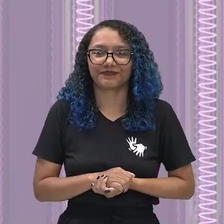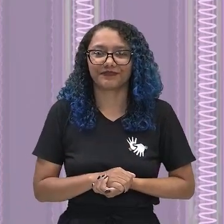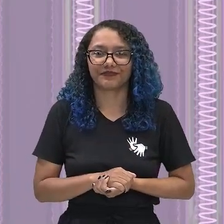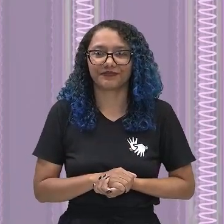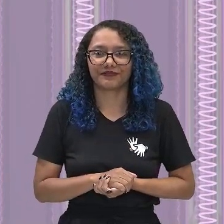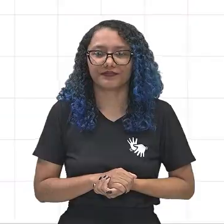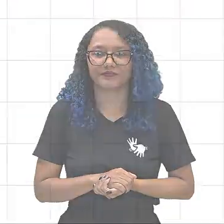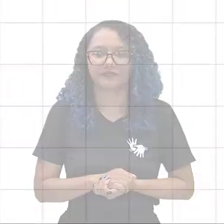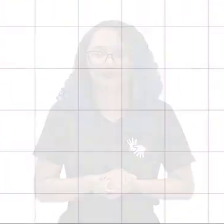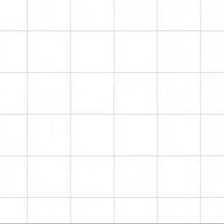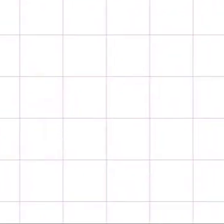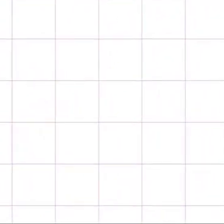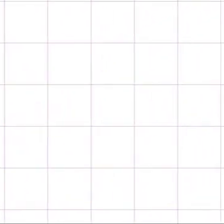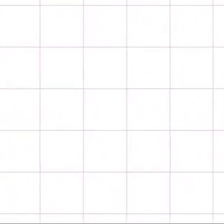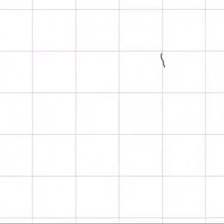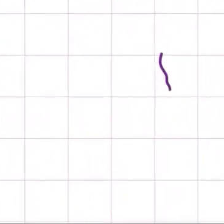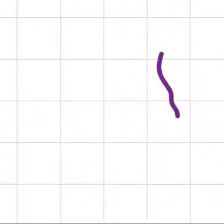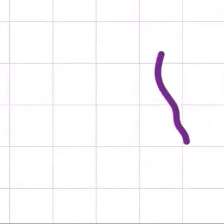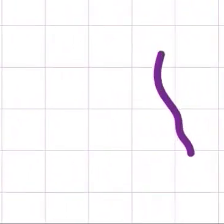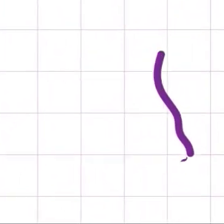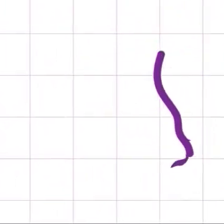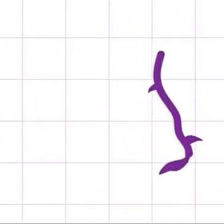aula!